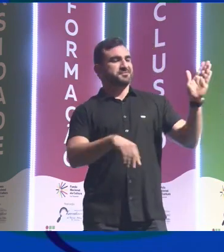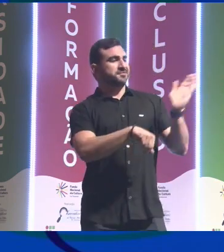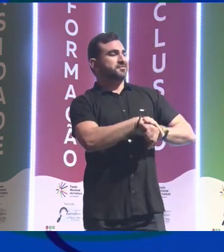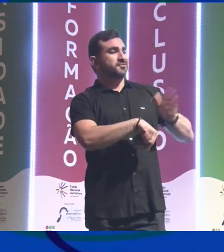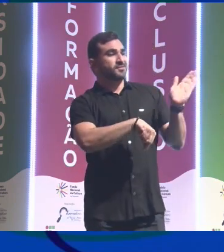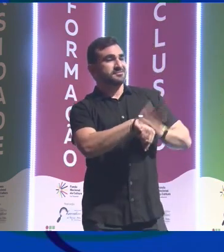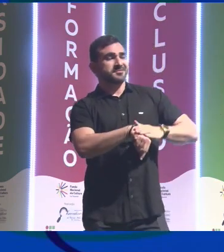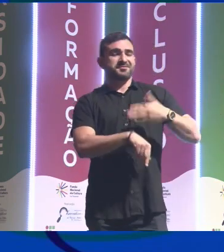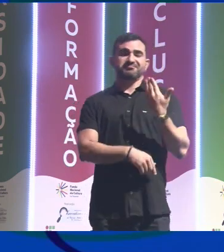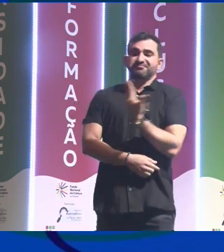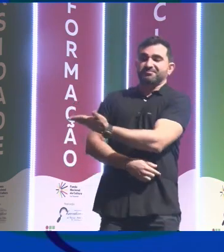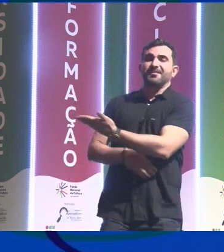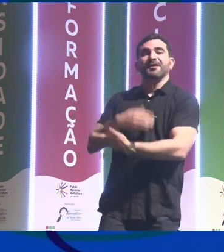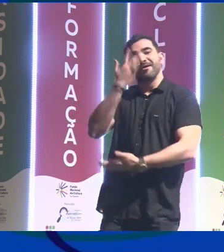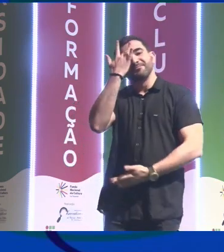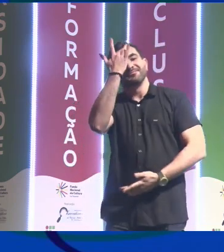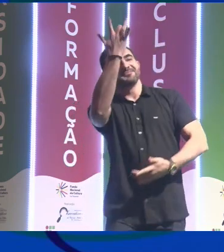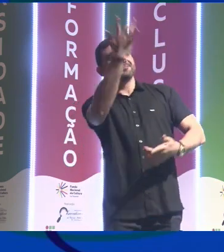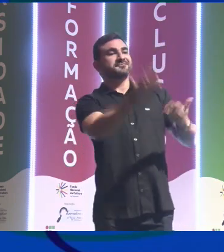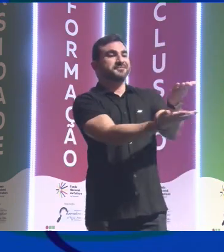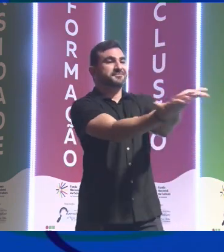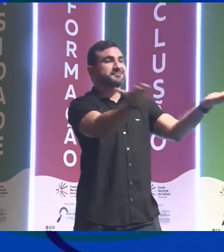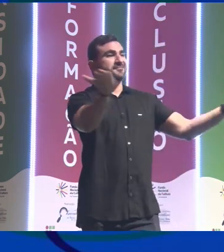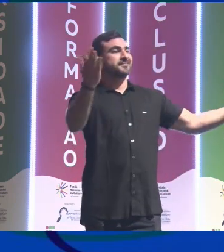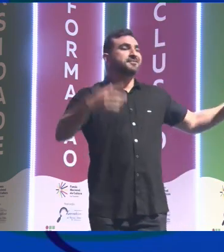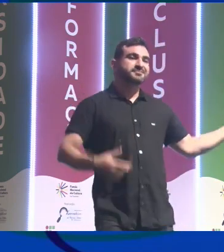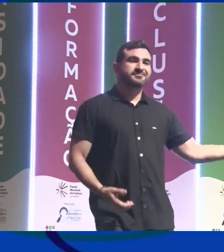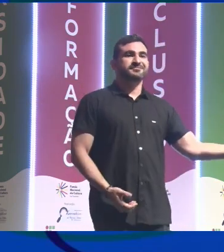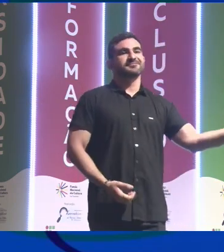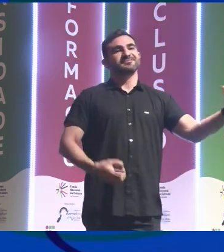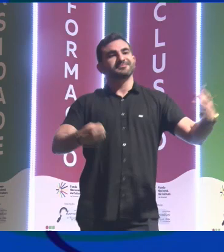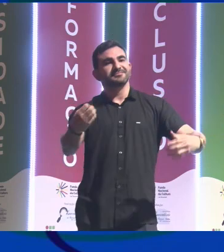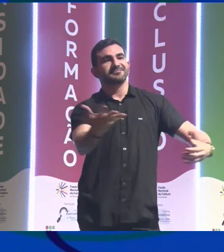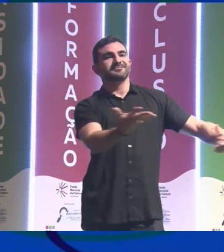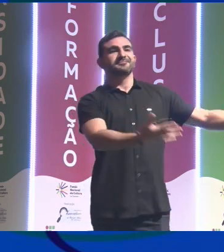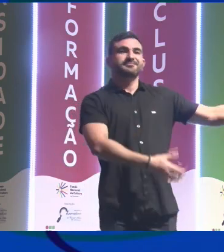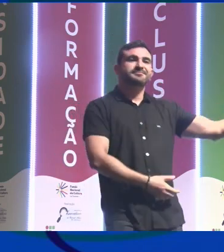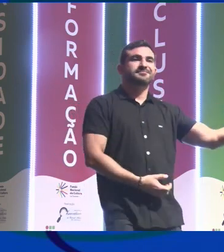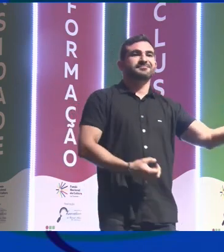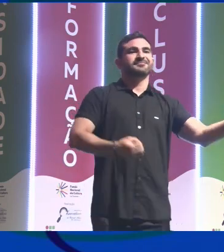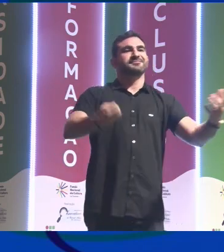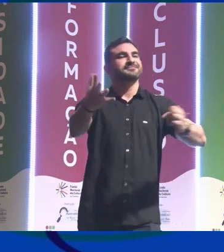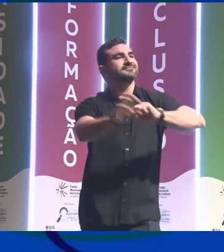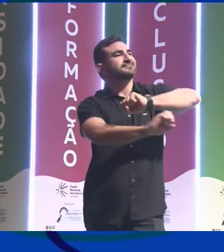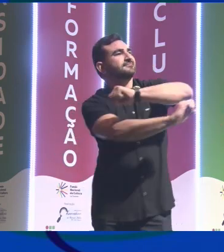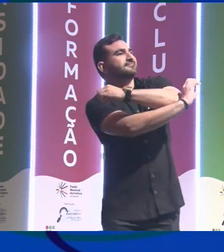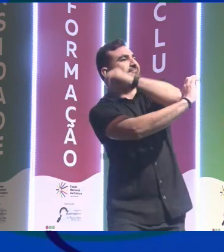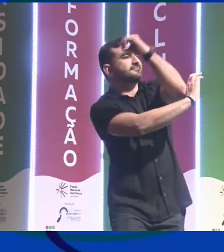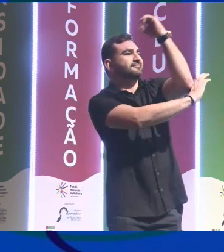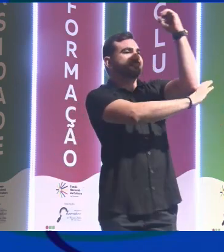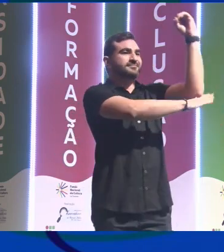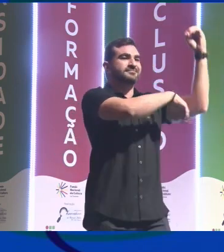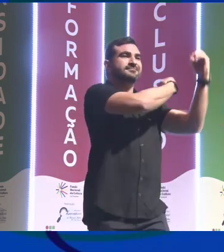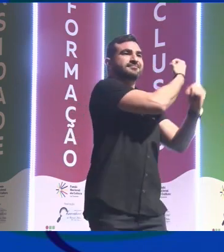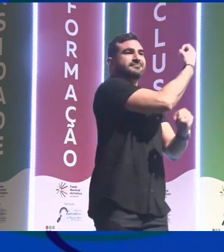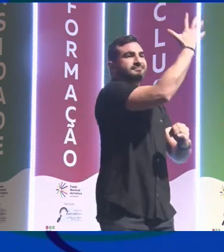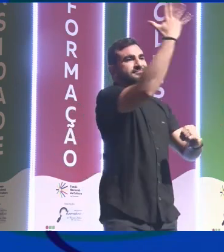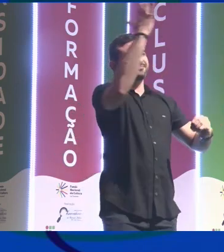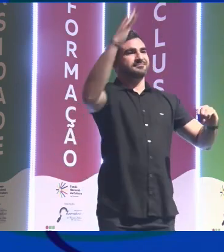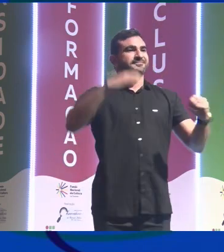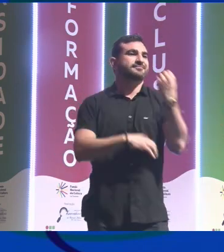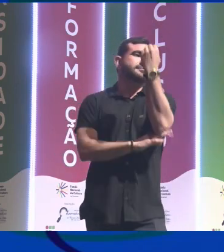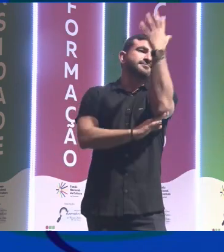Apesar de você, amanhã há de ser outro